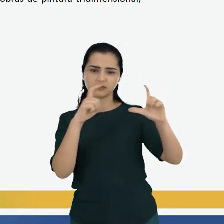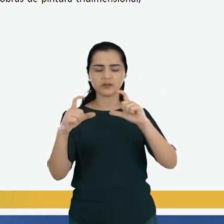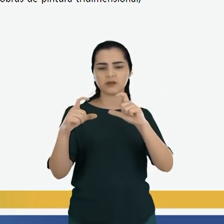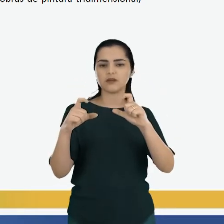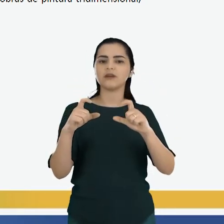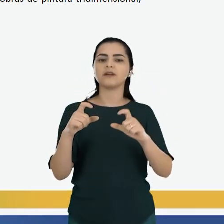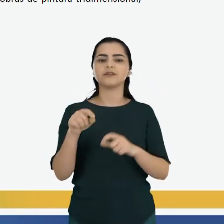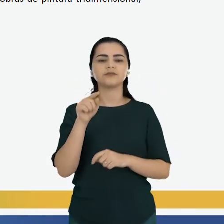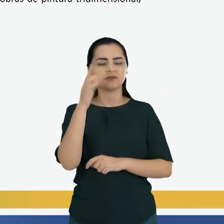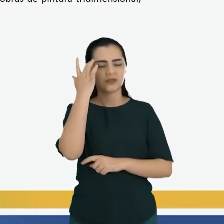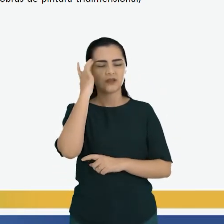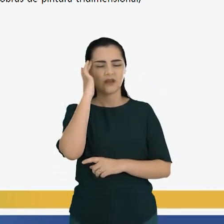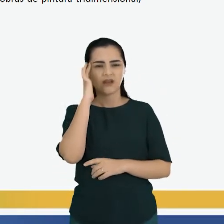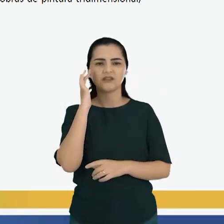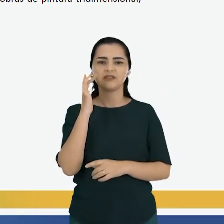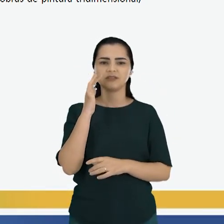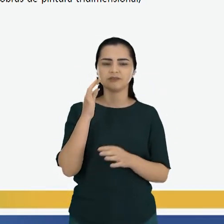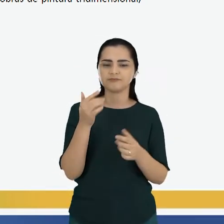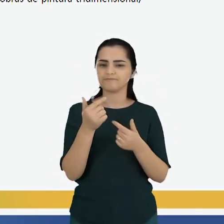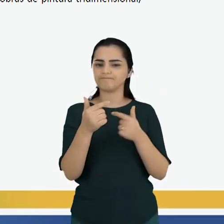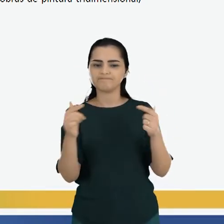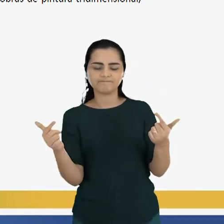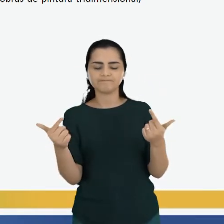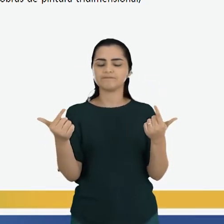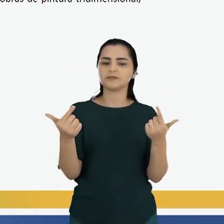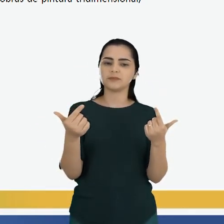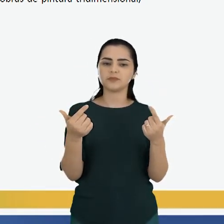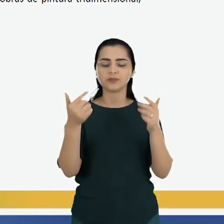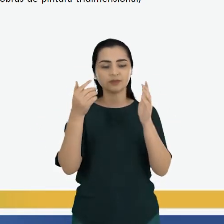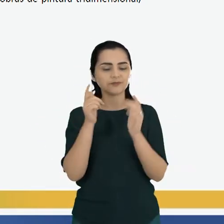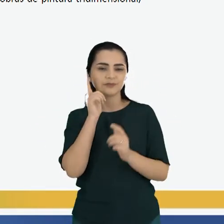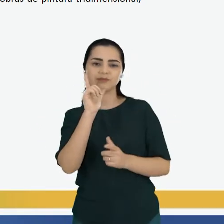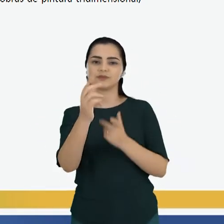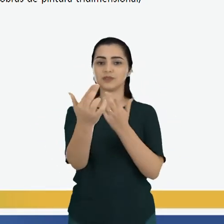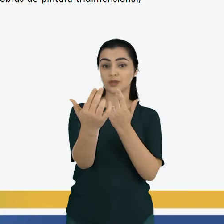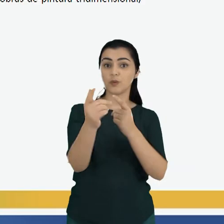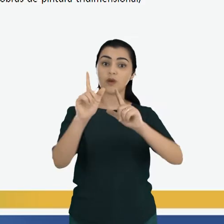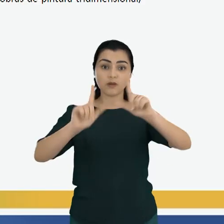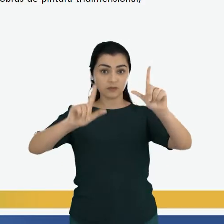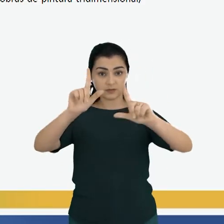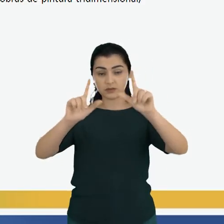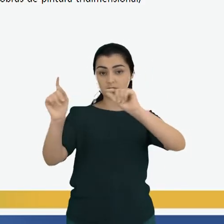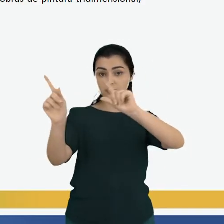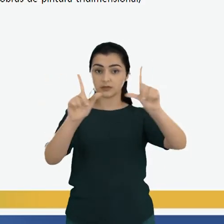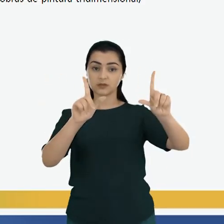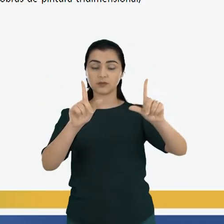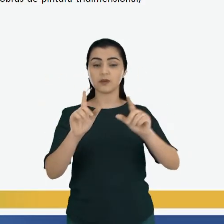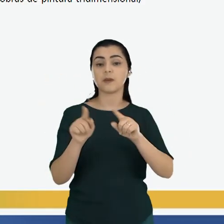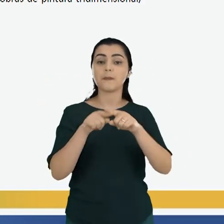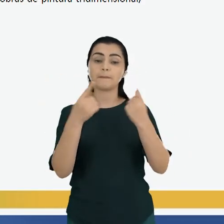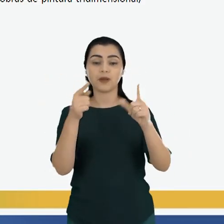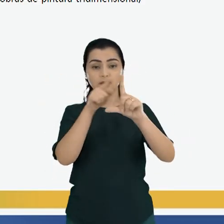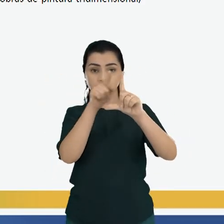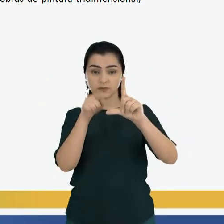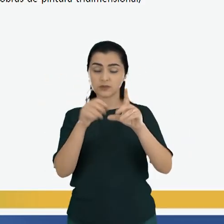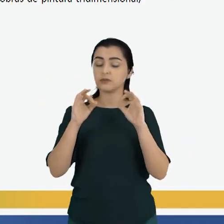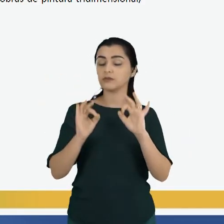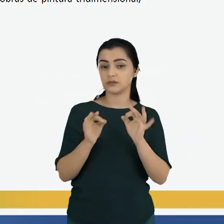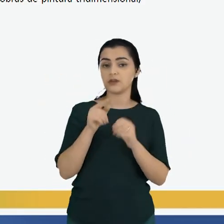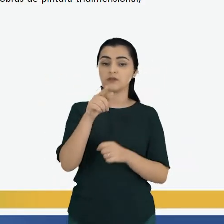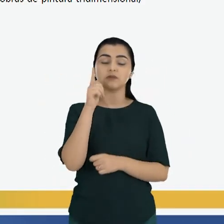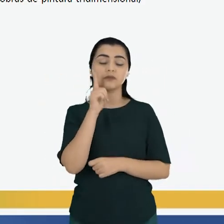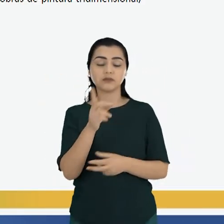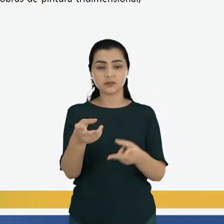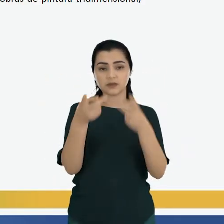pode talvez não ter esse efeito que eu estou mostrando nesse slide. Mas um ângulo correto, você consegue ver